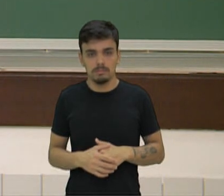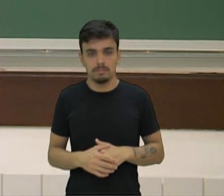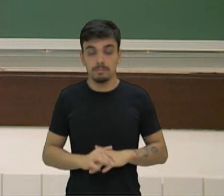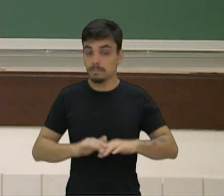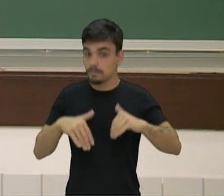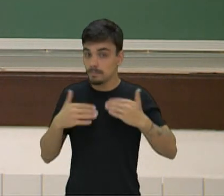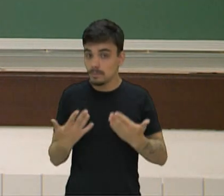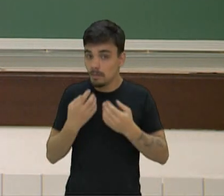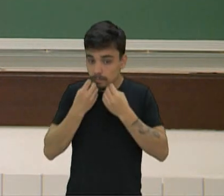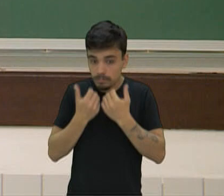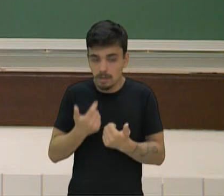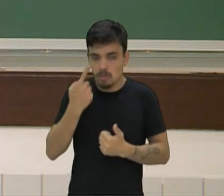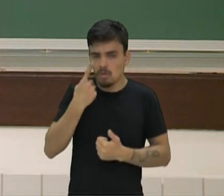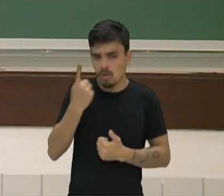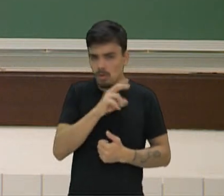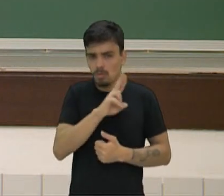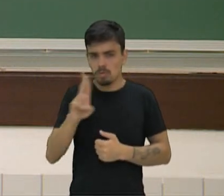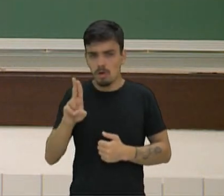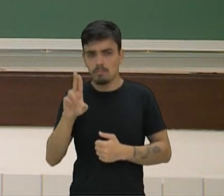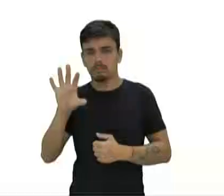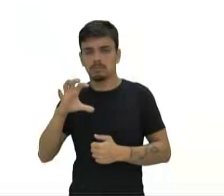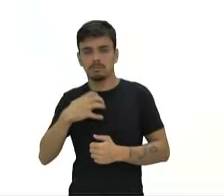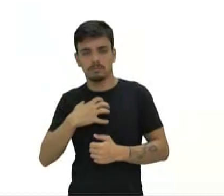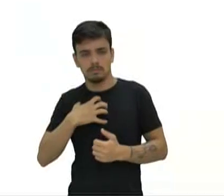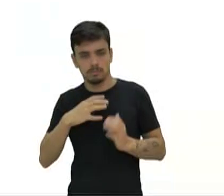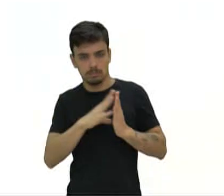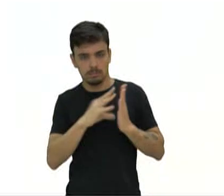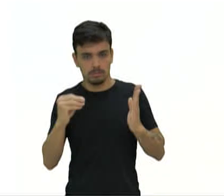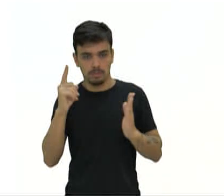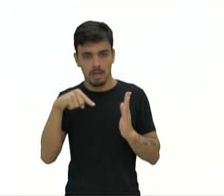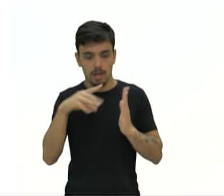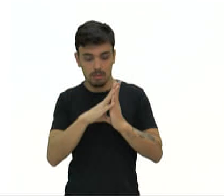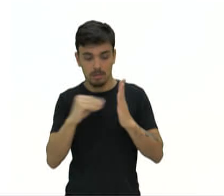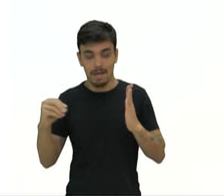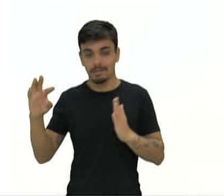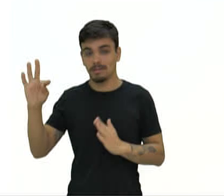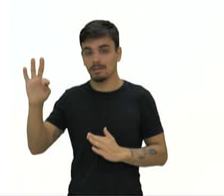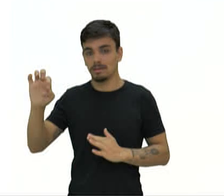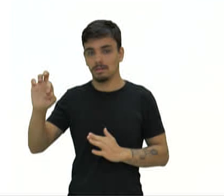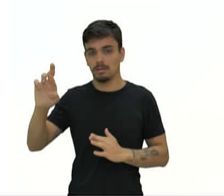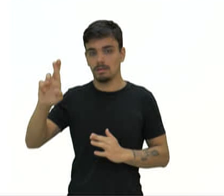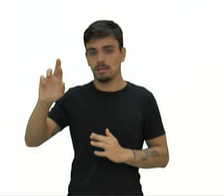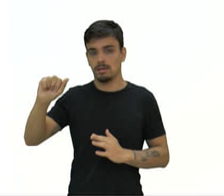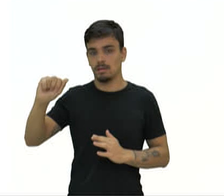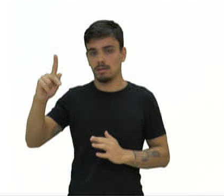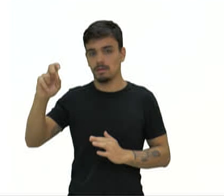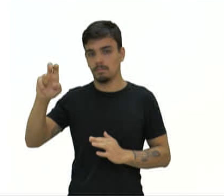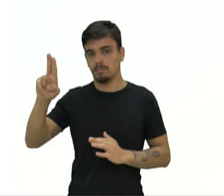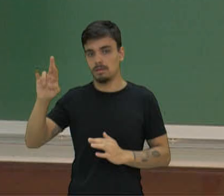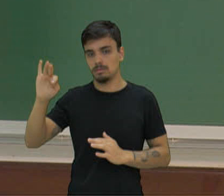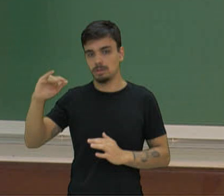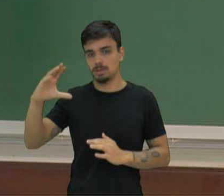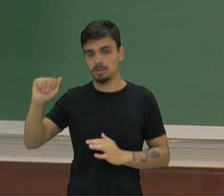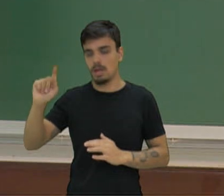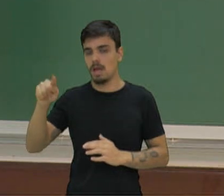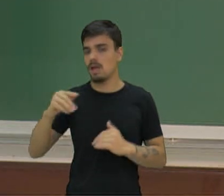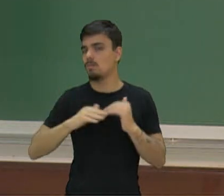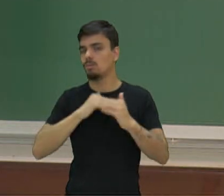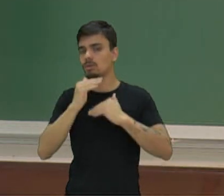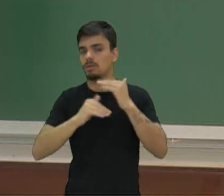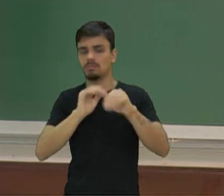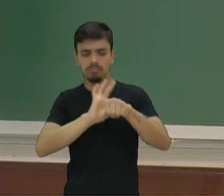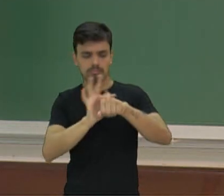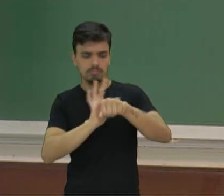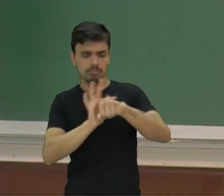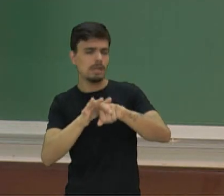Muito bem, então o nome desse tipo de clonagem seria clonagem terapêutica, né, para a produção de tecidos específicos